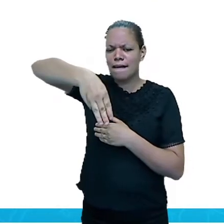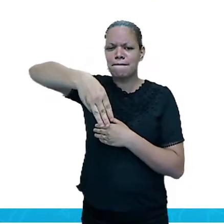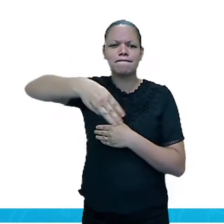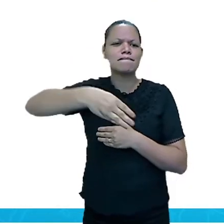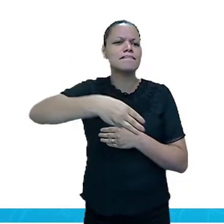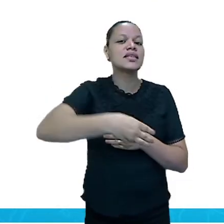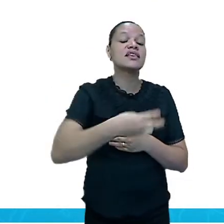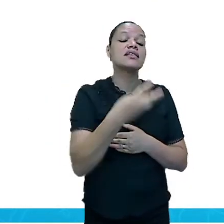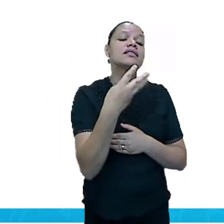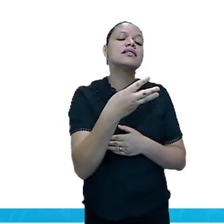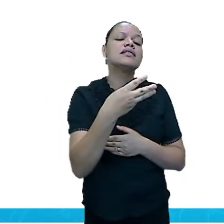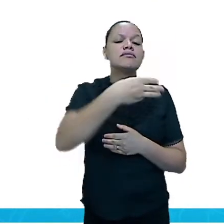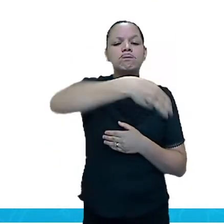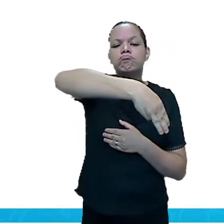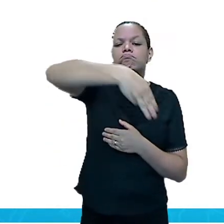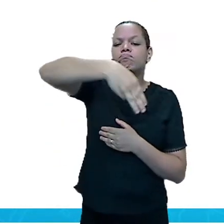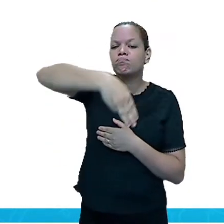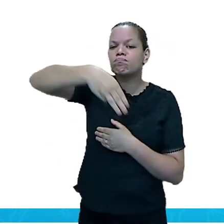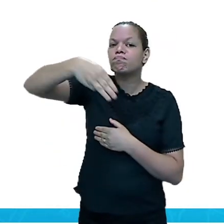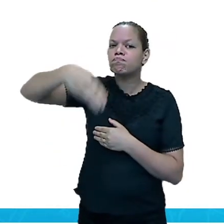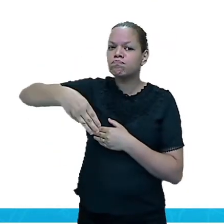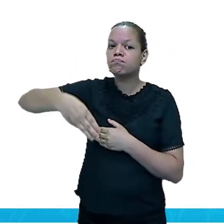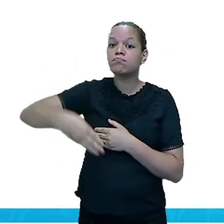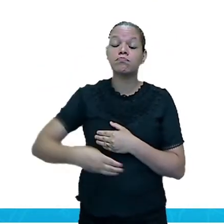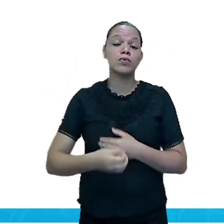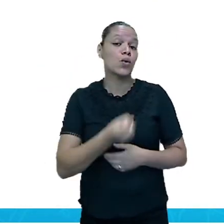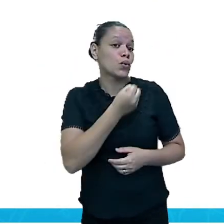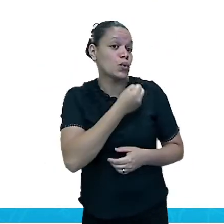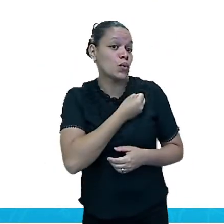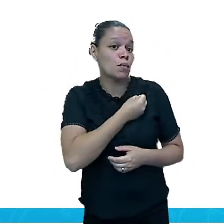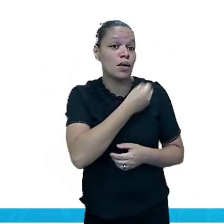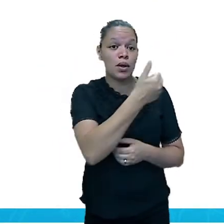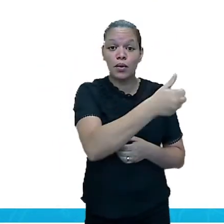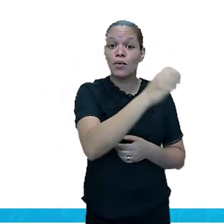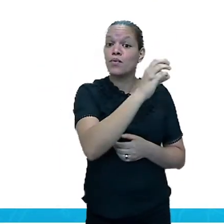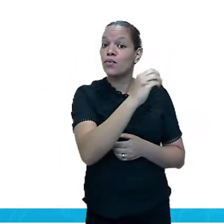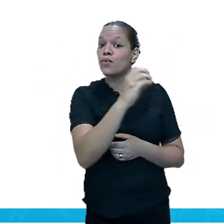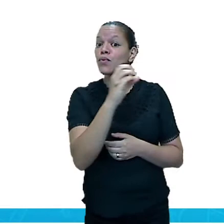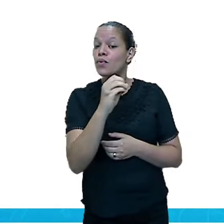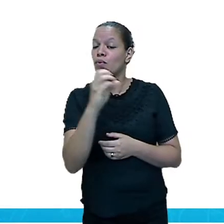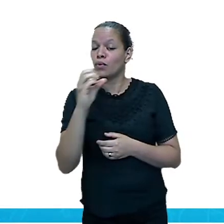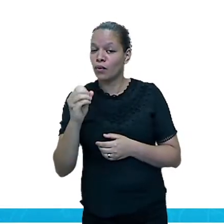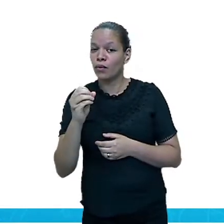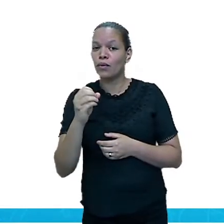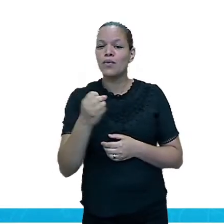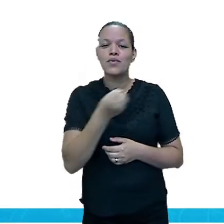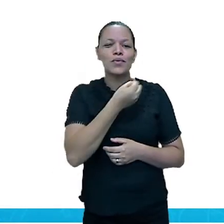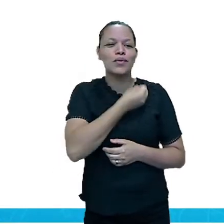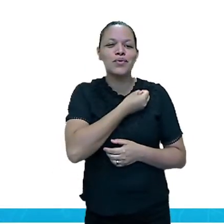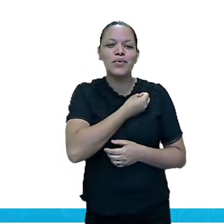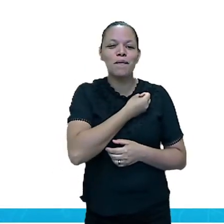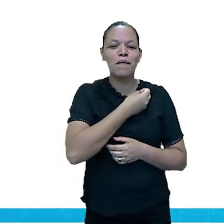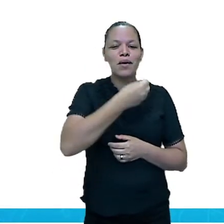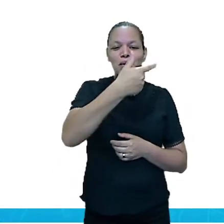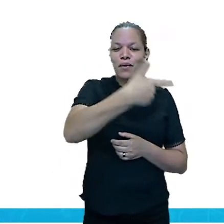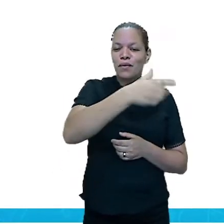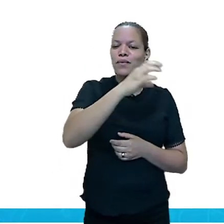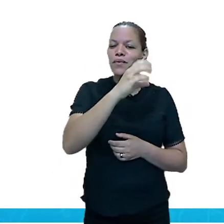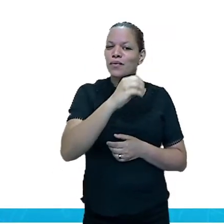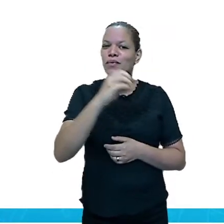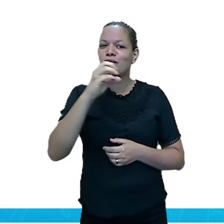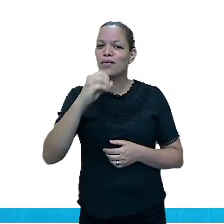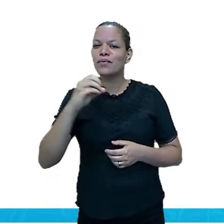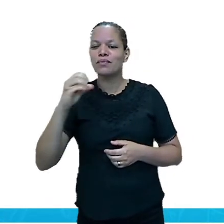M, 3.000. Então, a gente consegue ver que cada uma delas pode repetir seguidamente até